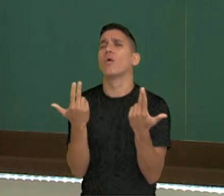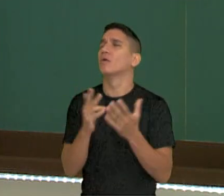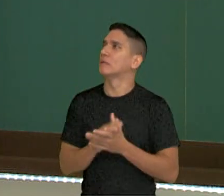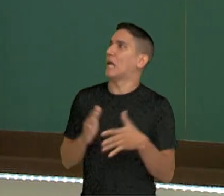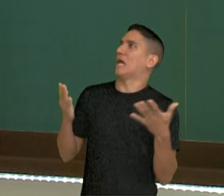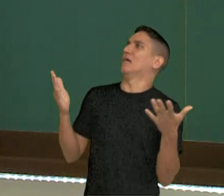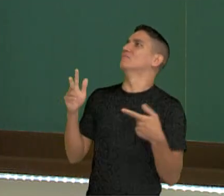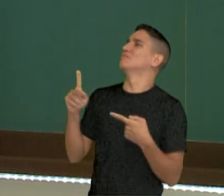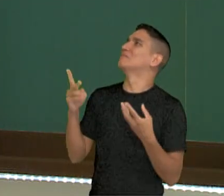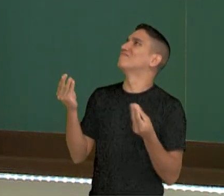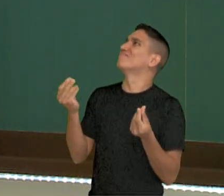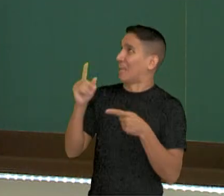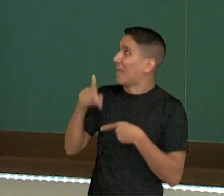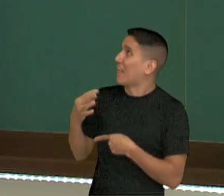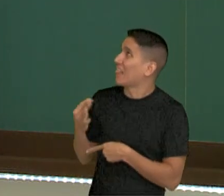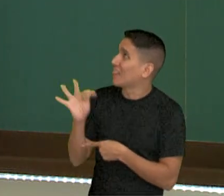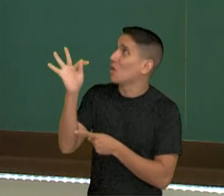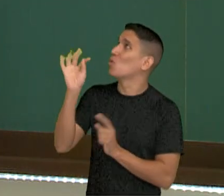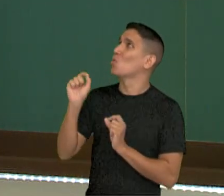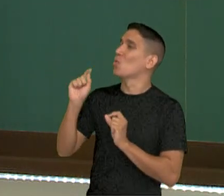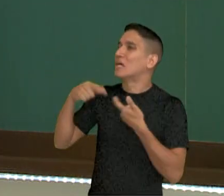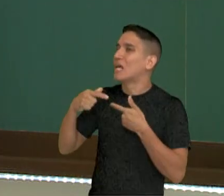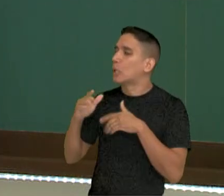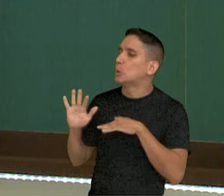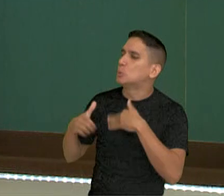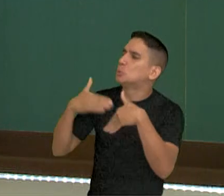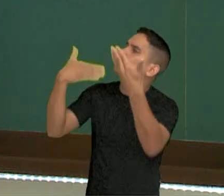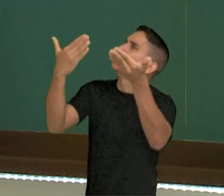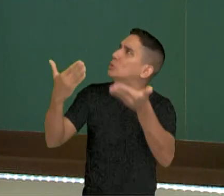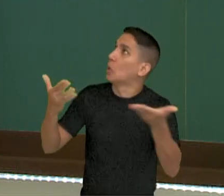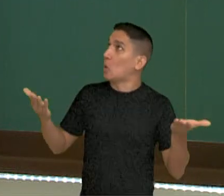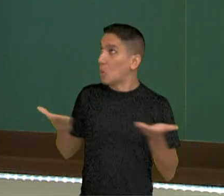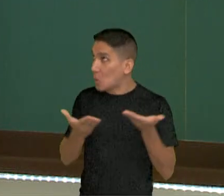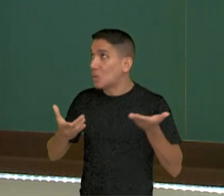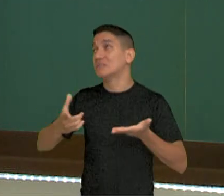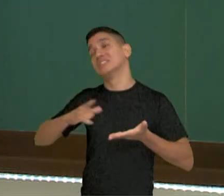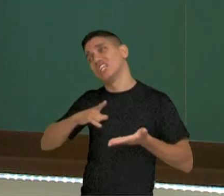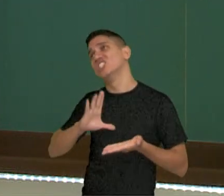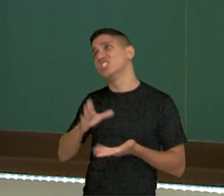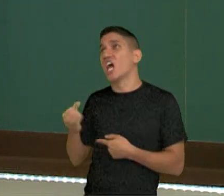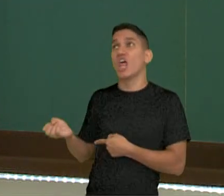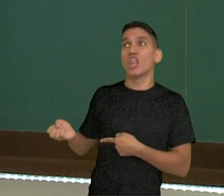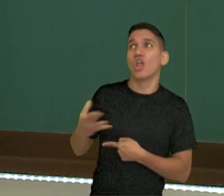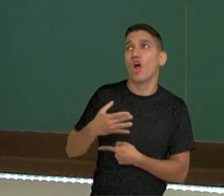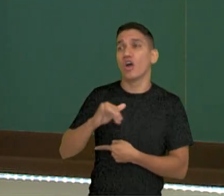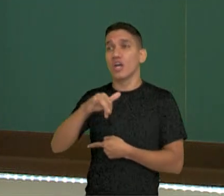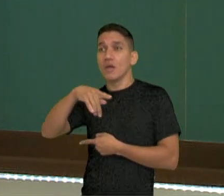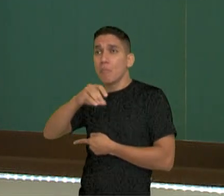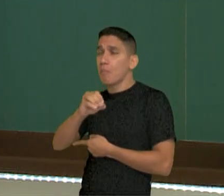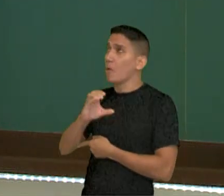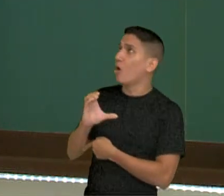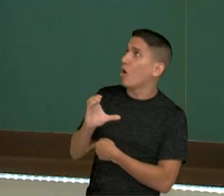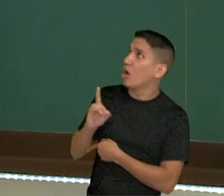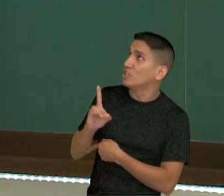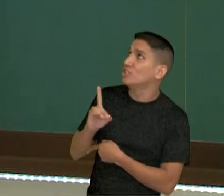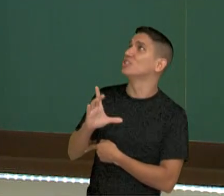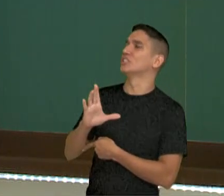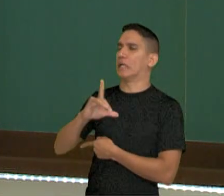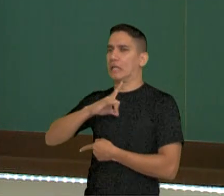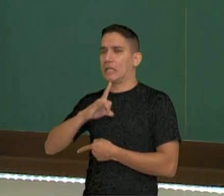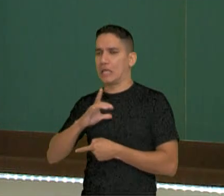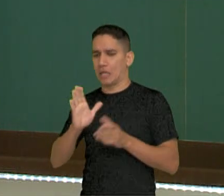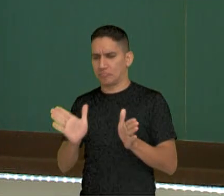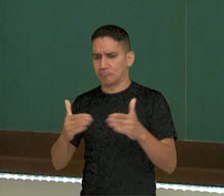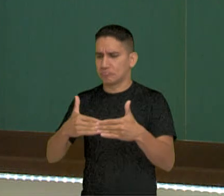professora, a tecnologia avançou e hoje a gente tem iPod, caixinhas de